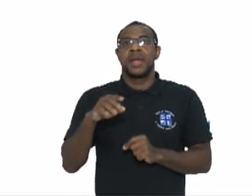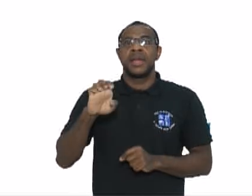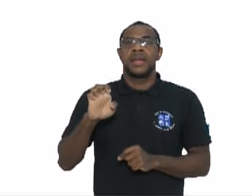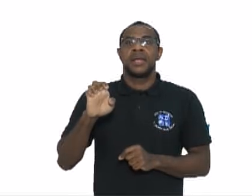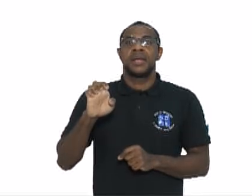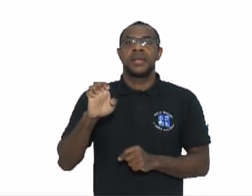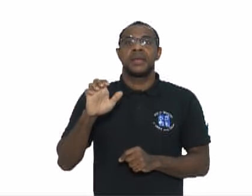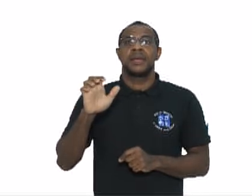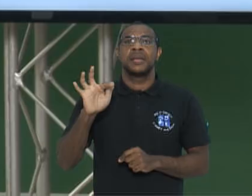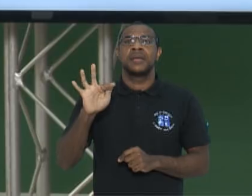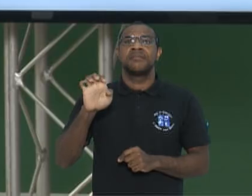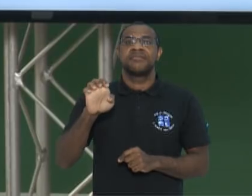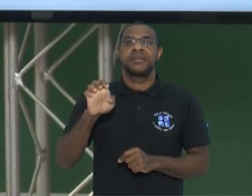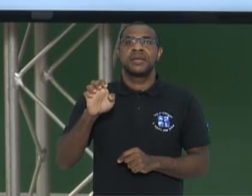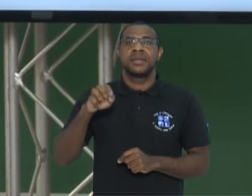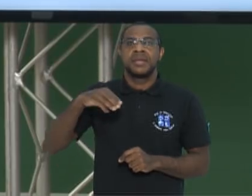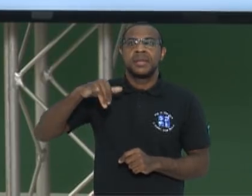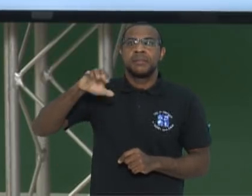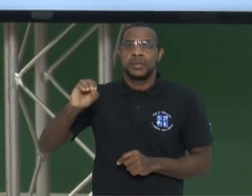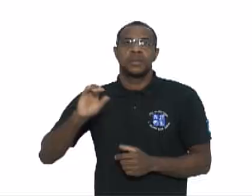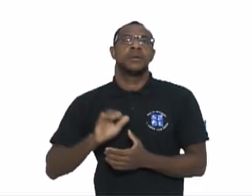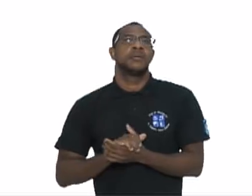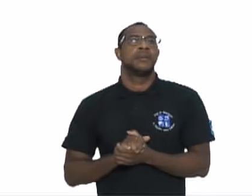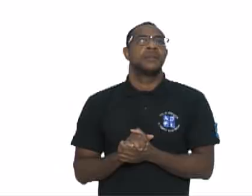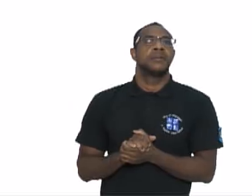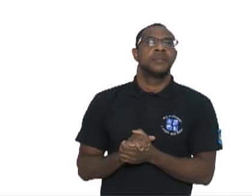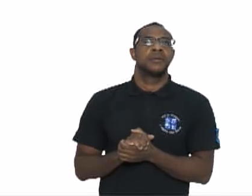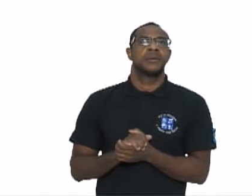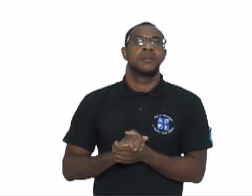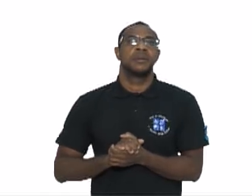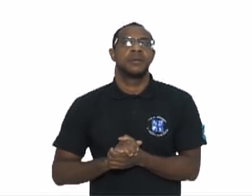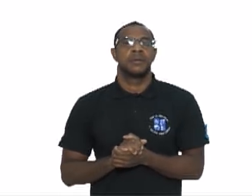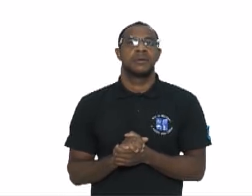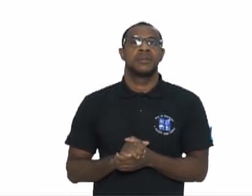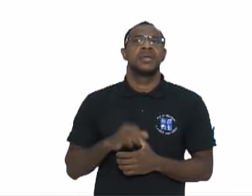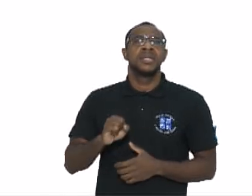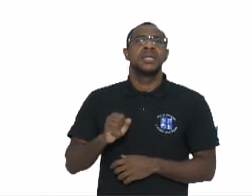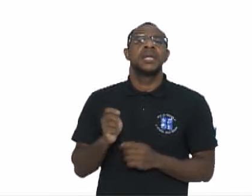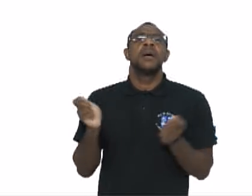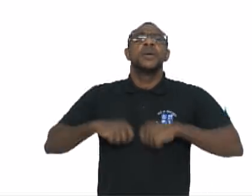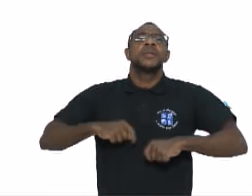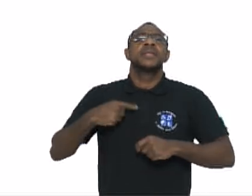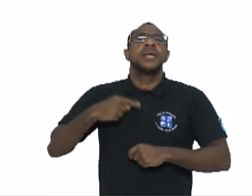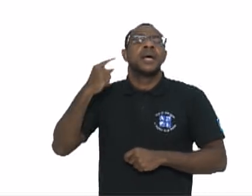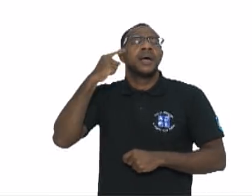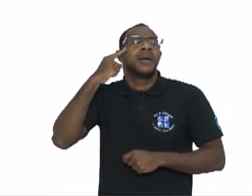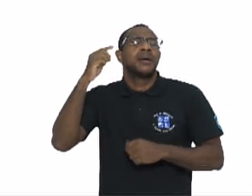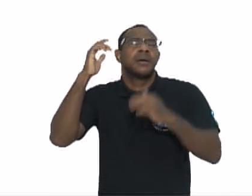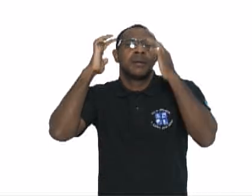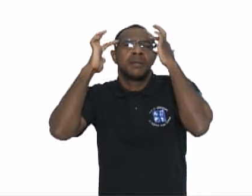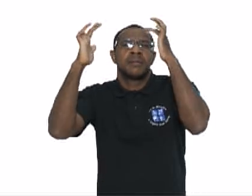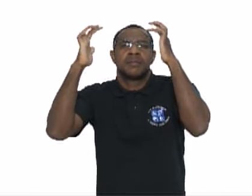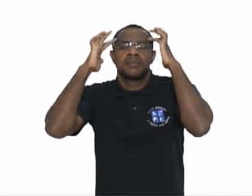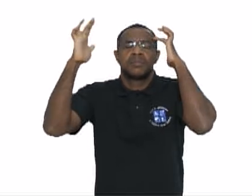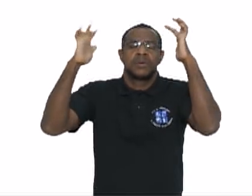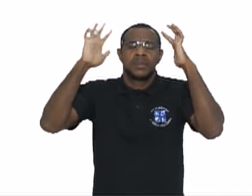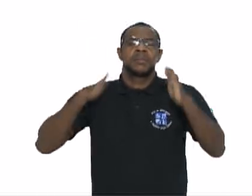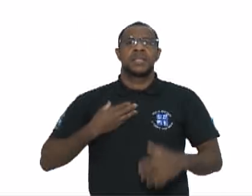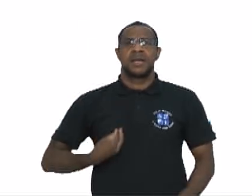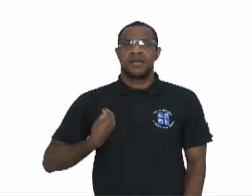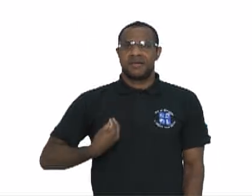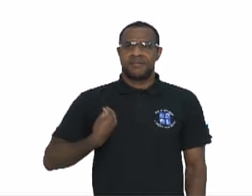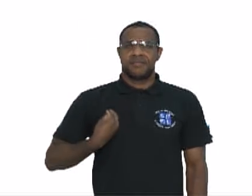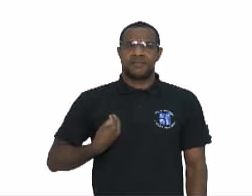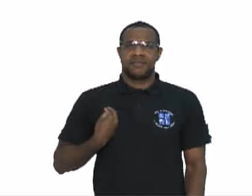efêmero. Então vamos ler junto aqui comigo, olha lá. Se pudéssemos ter consciência do quanto nossa vida é